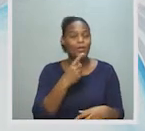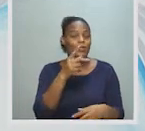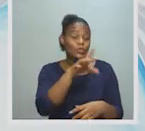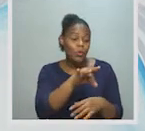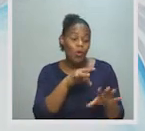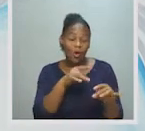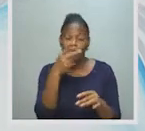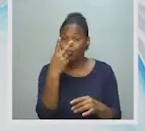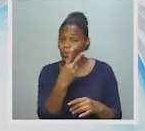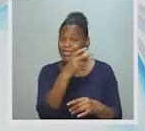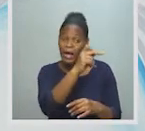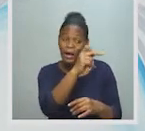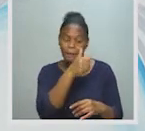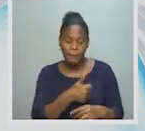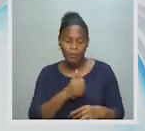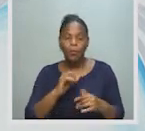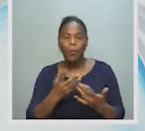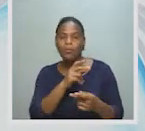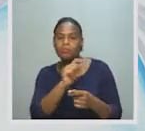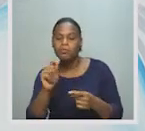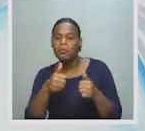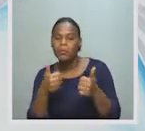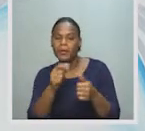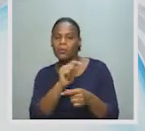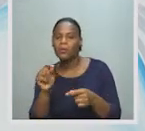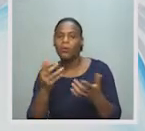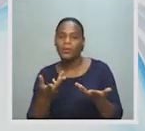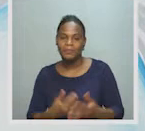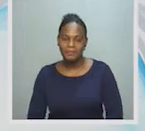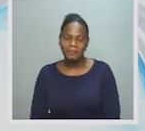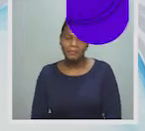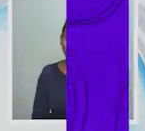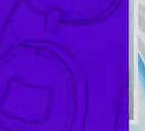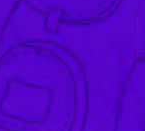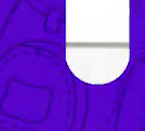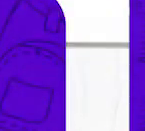duas opções e qual é a opção correta?